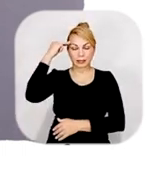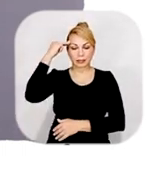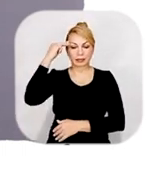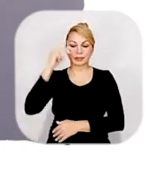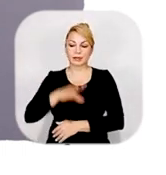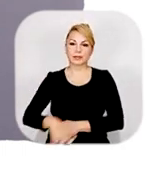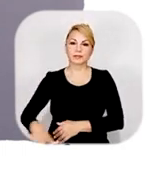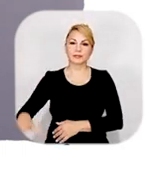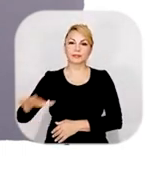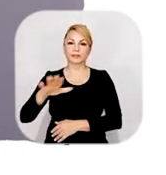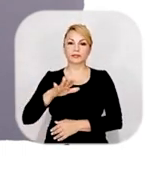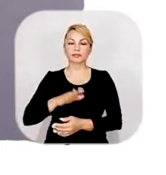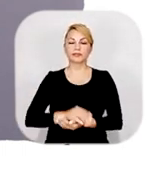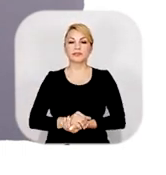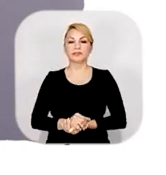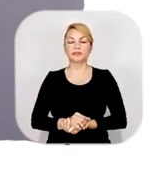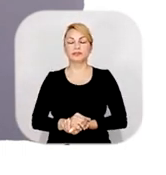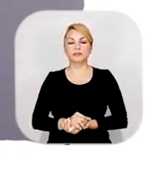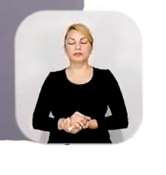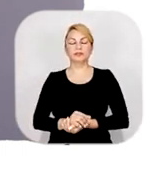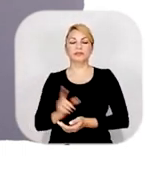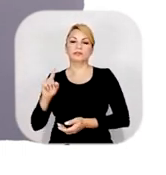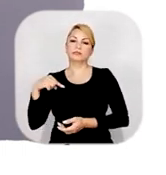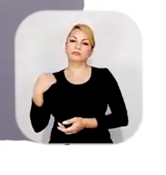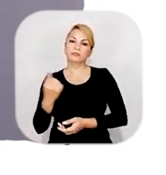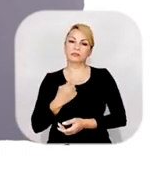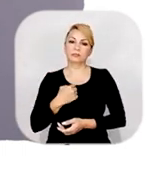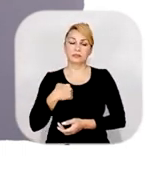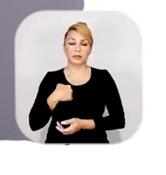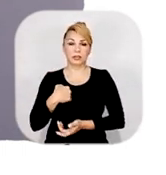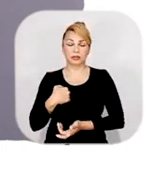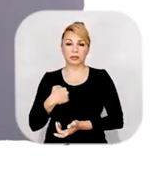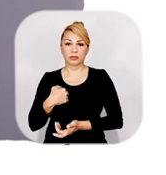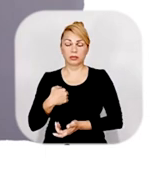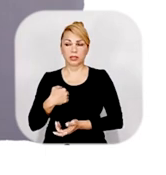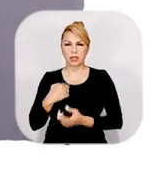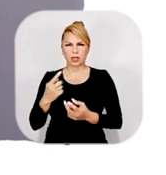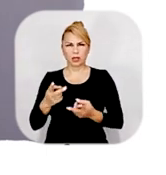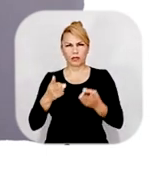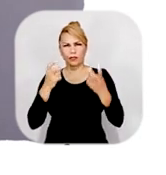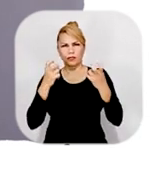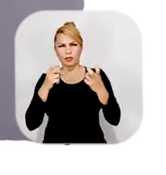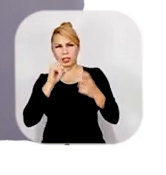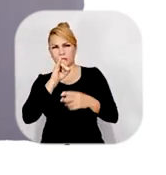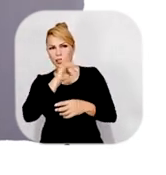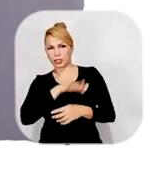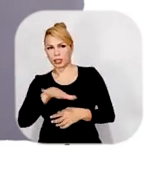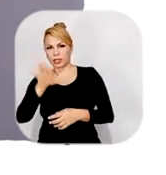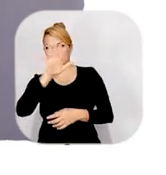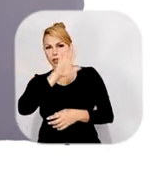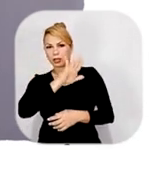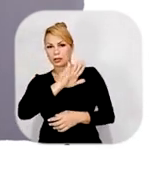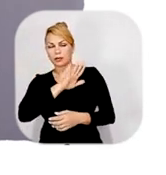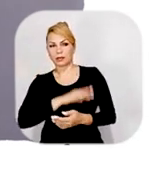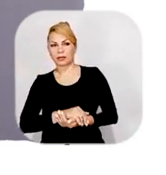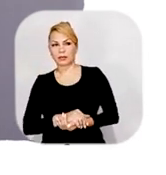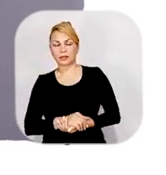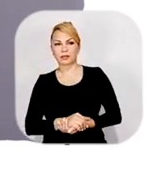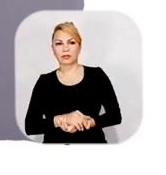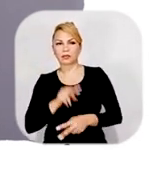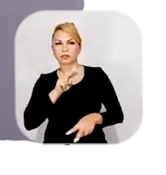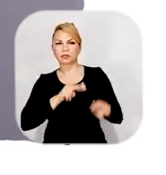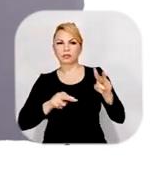dessa região, né? E a gente, eu mesma, quando vi as imagens, que foram